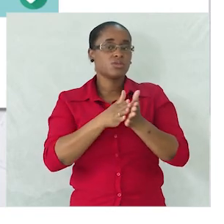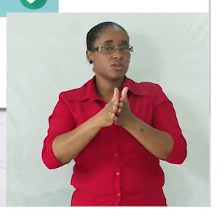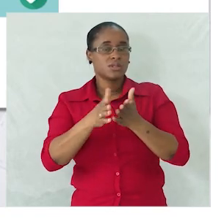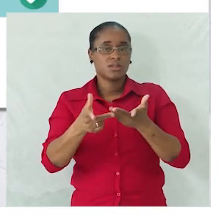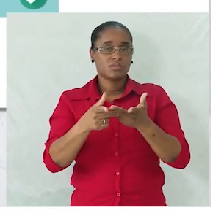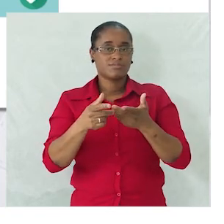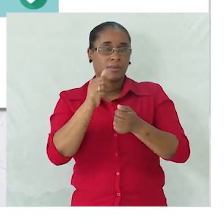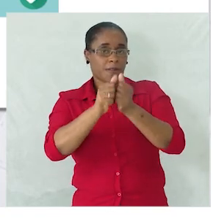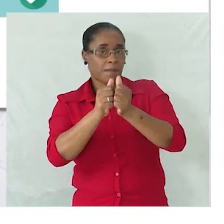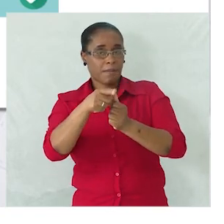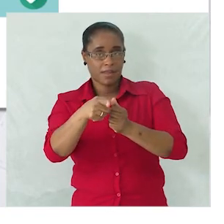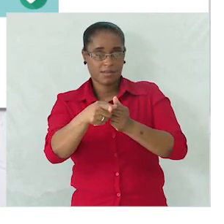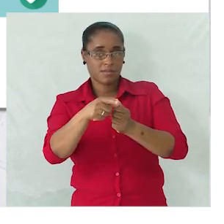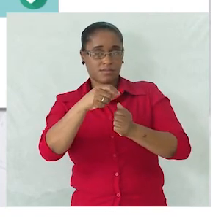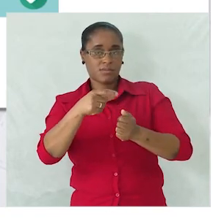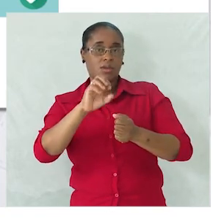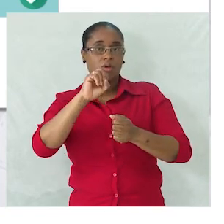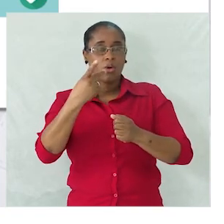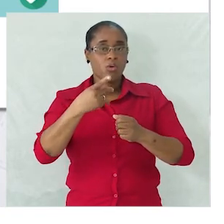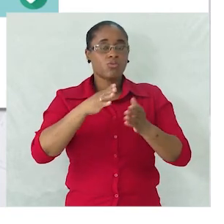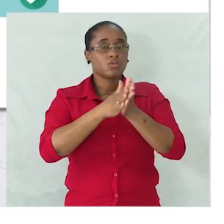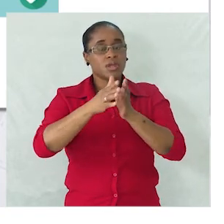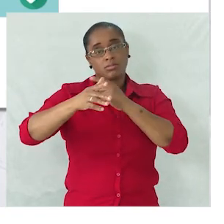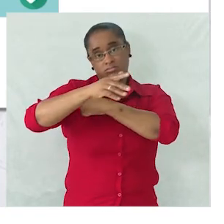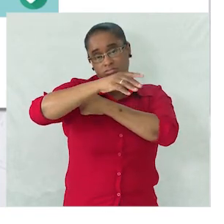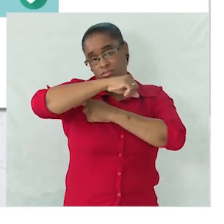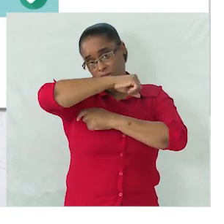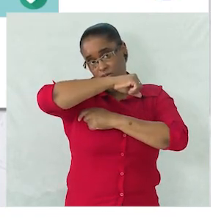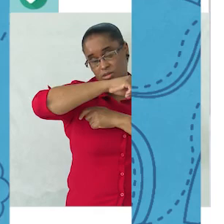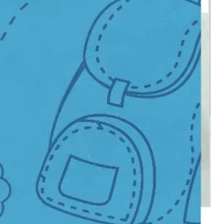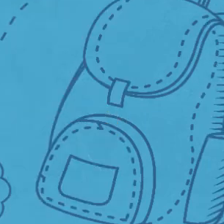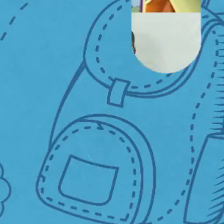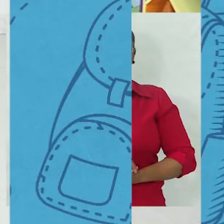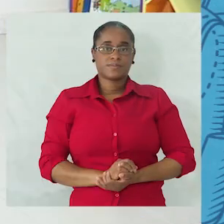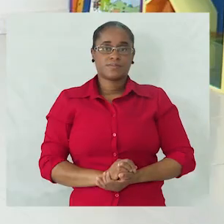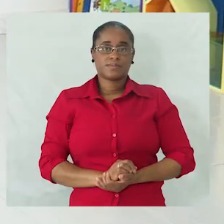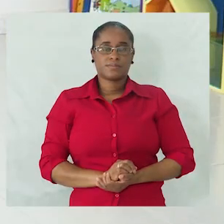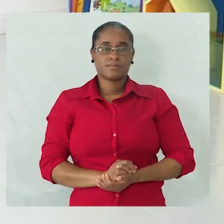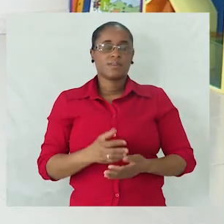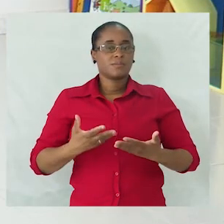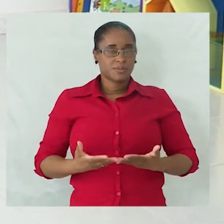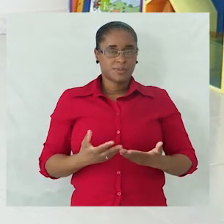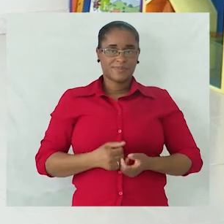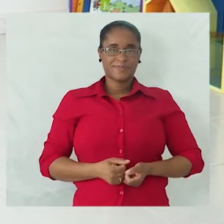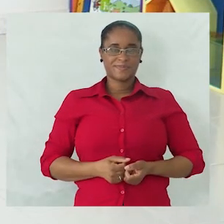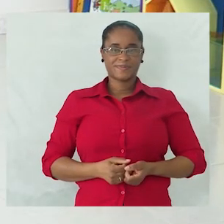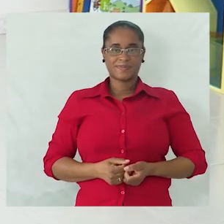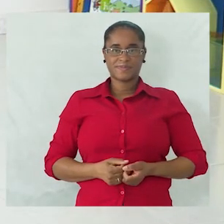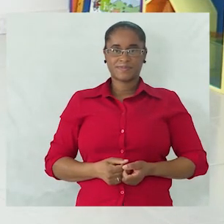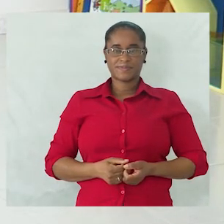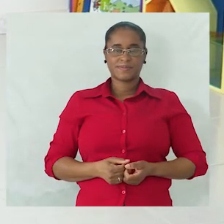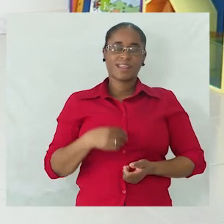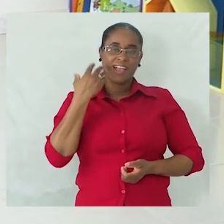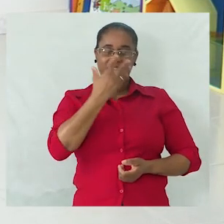lencinho aqui ou também usar o antebraço, como eu já vos mencionei. Pois bem,